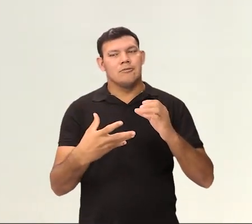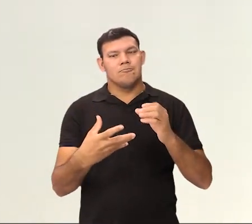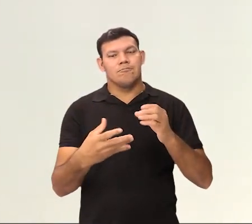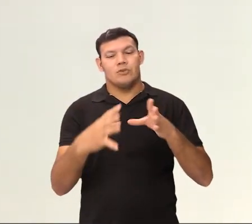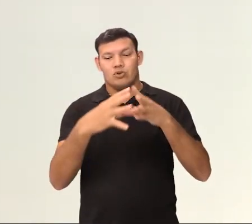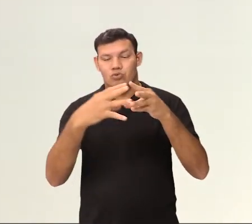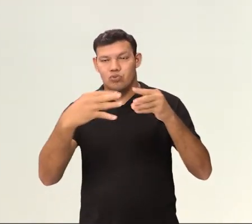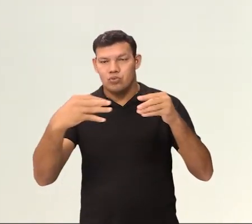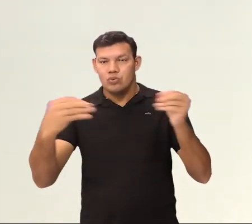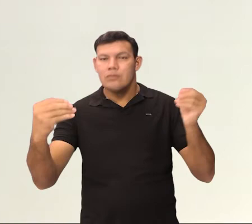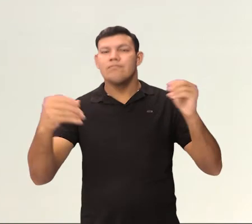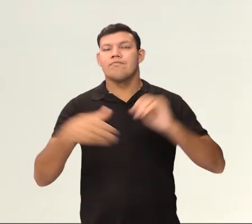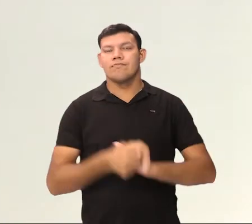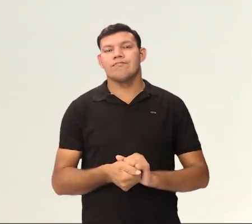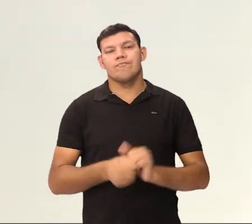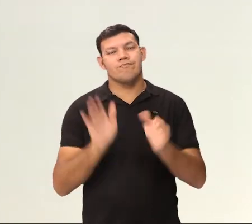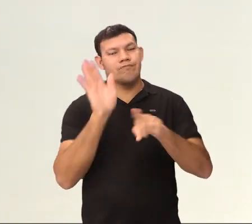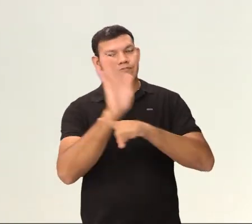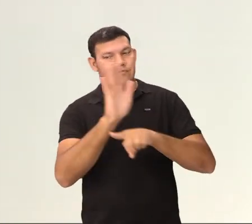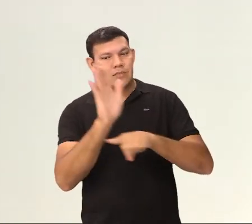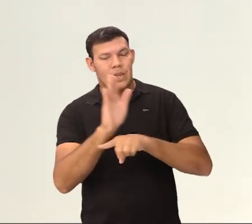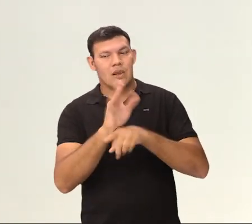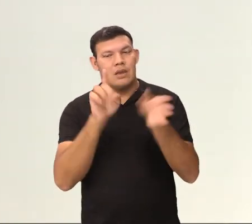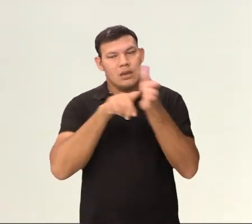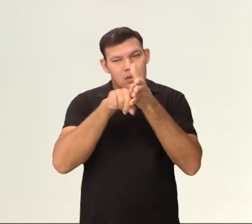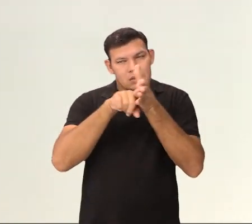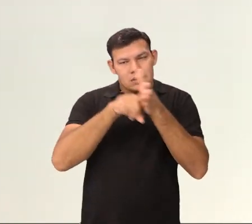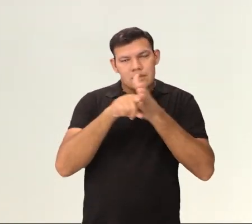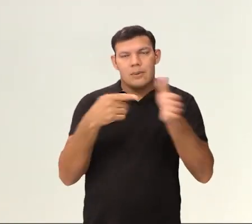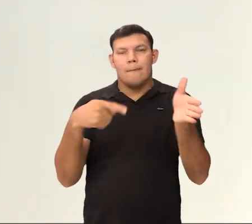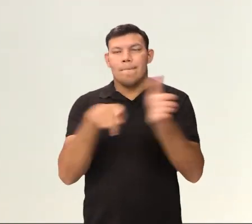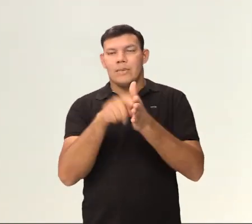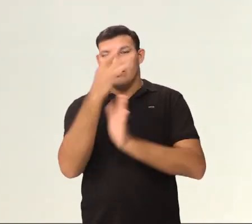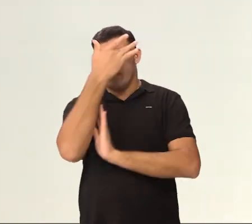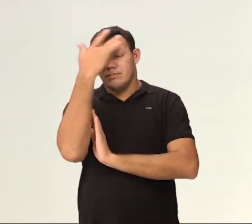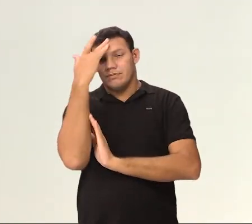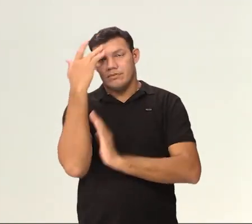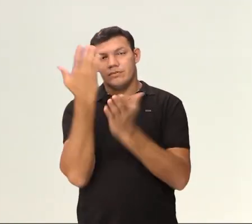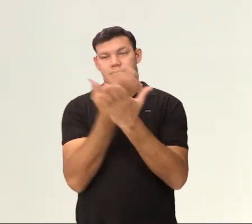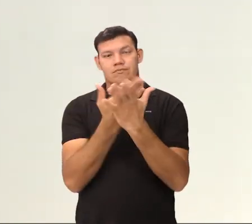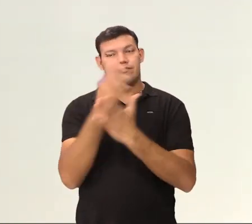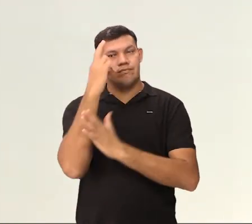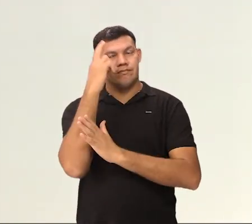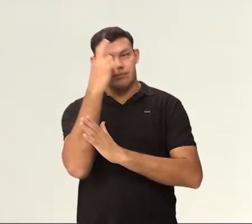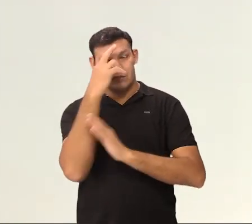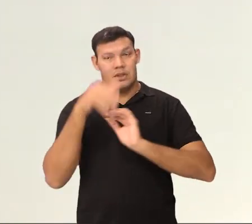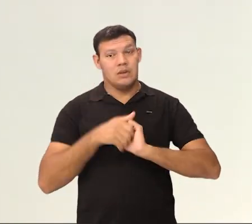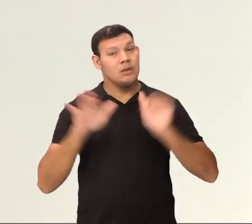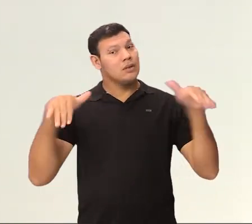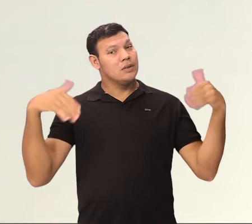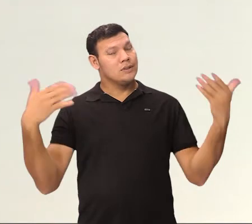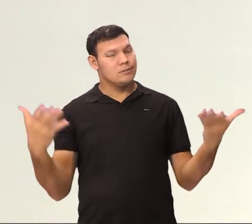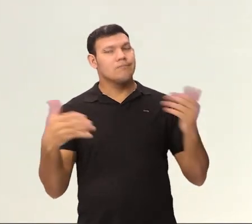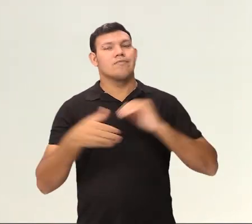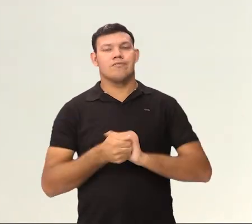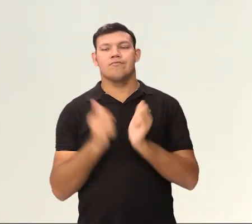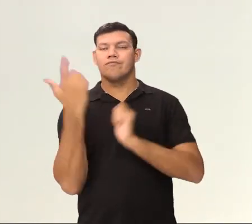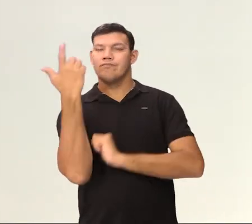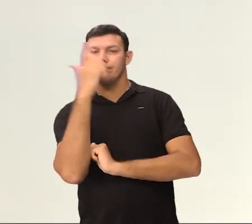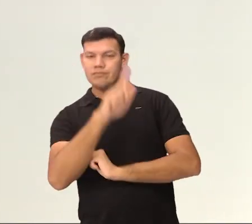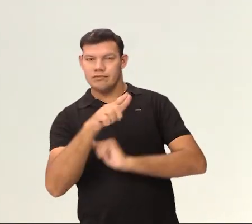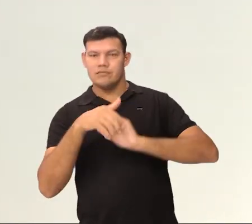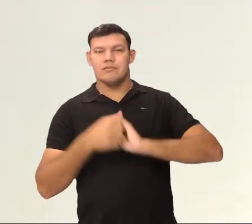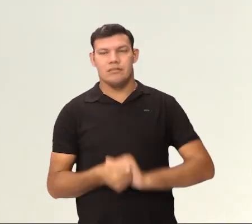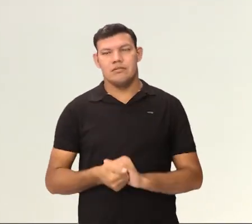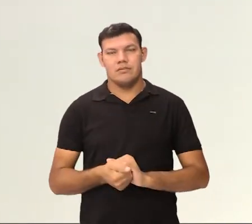pelos humanos, que são sujeitos históricos, ajudam no trabalho investigativo do historiador, certo? Então, basicamente,